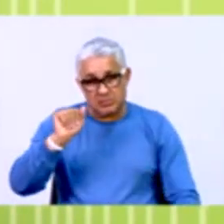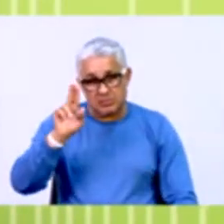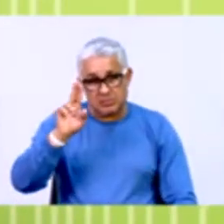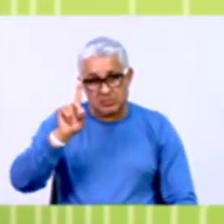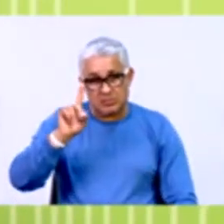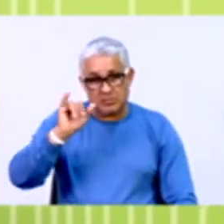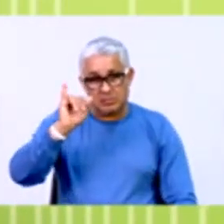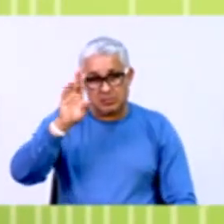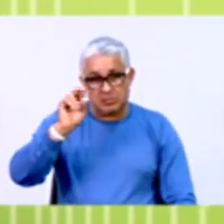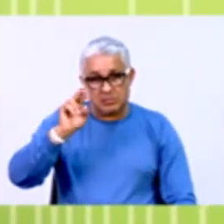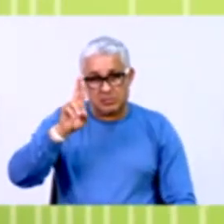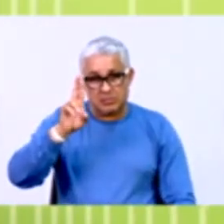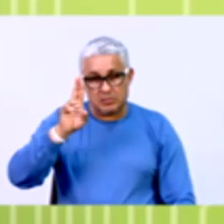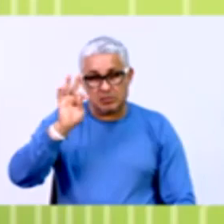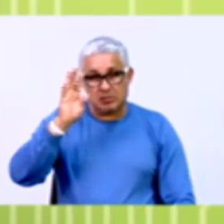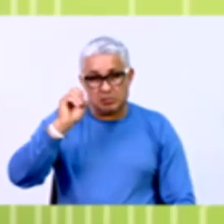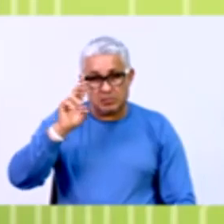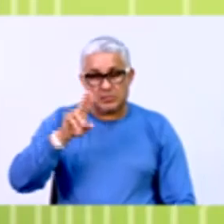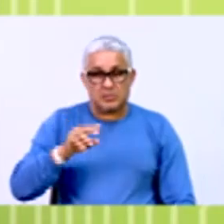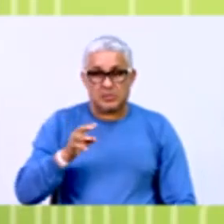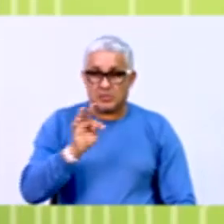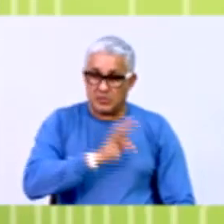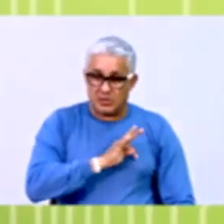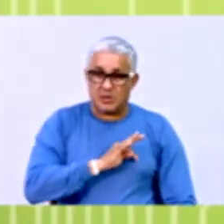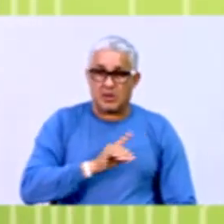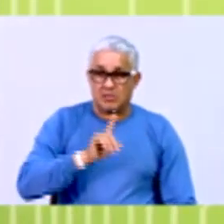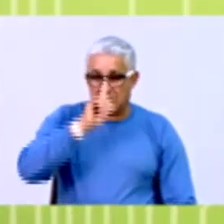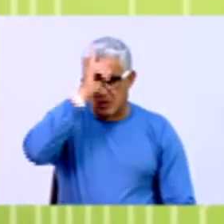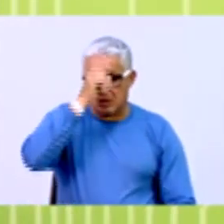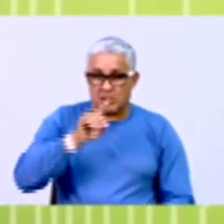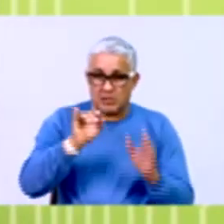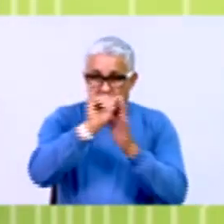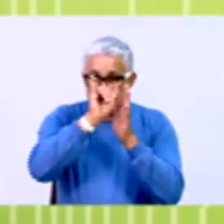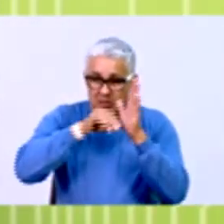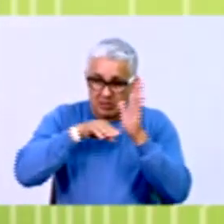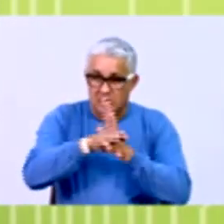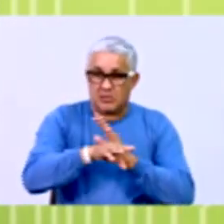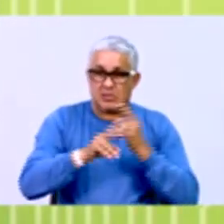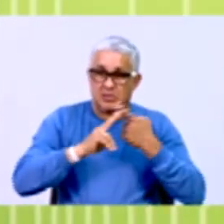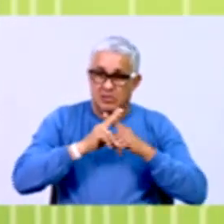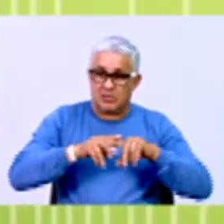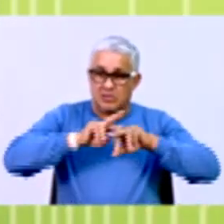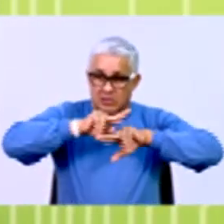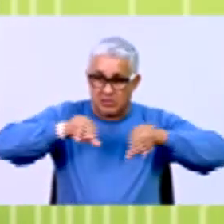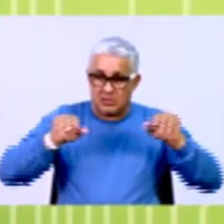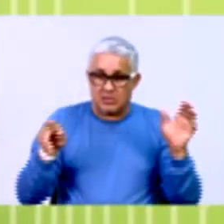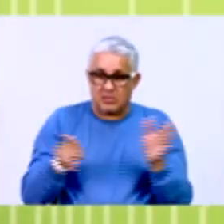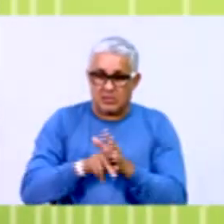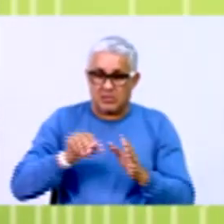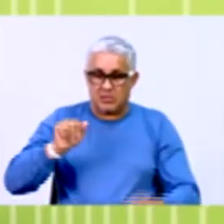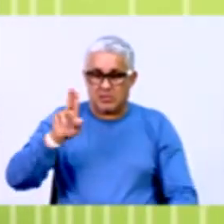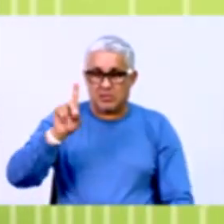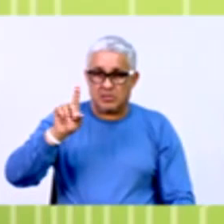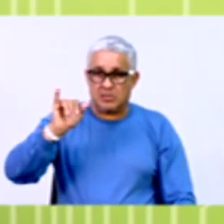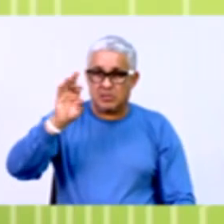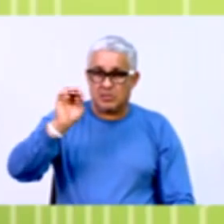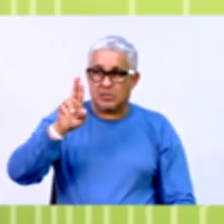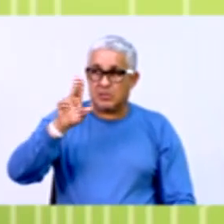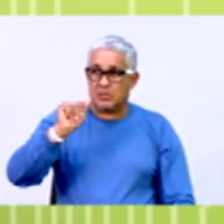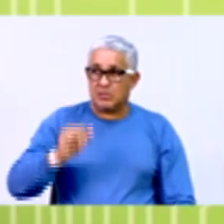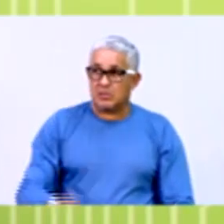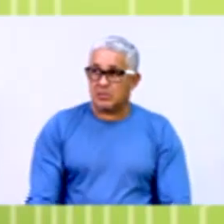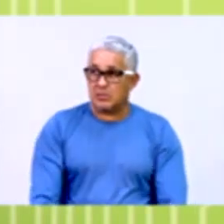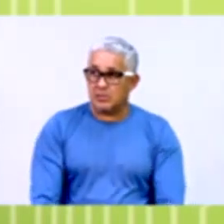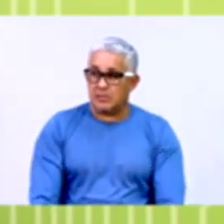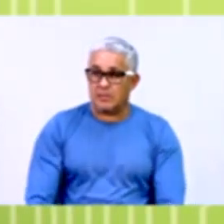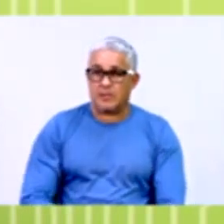podia, então, implementar técnicas ferramentas de auditoria para analisar os dados ele mesmo, né? Então,